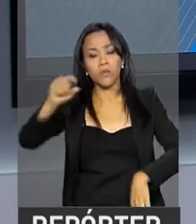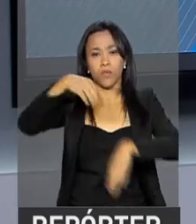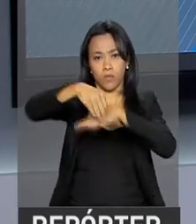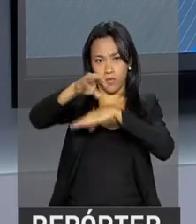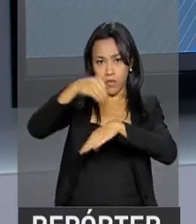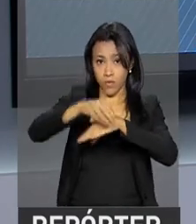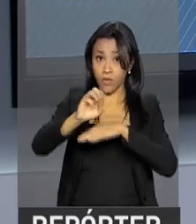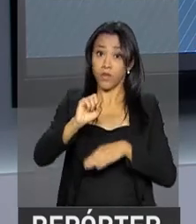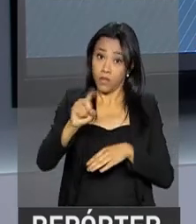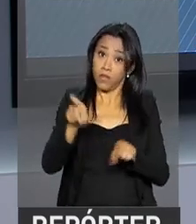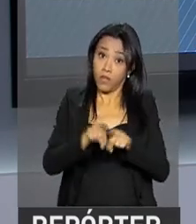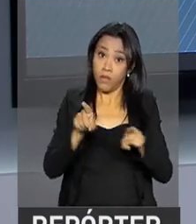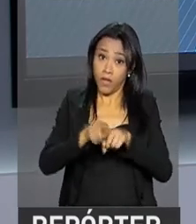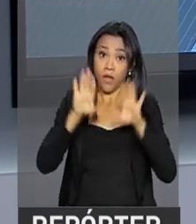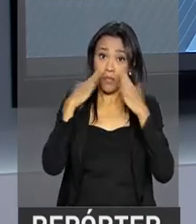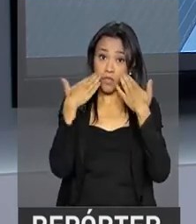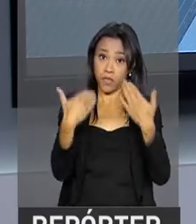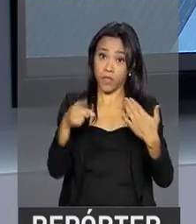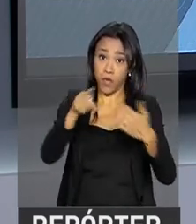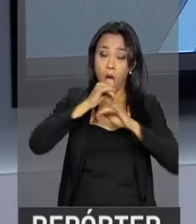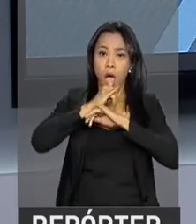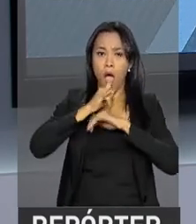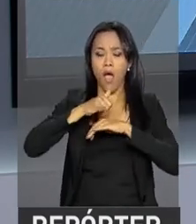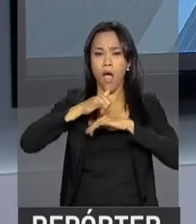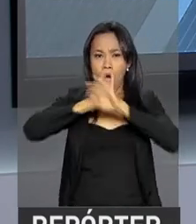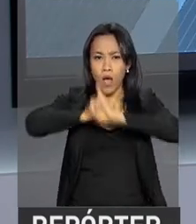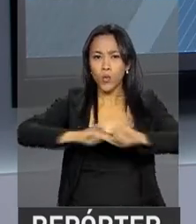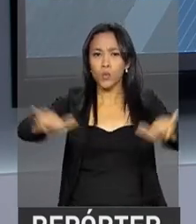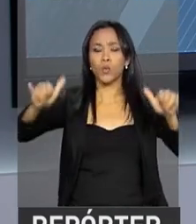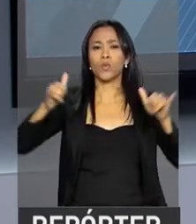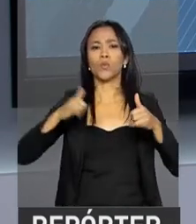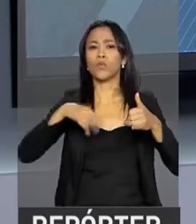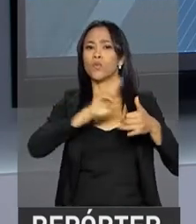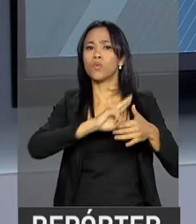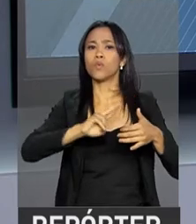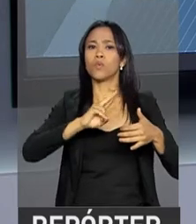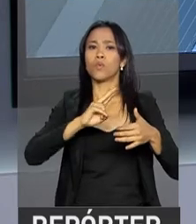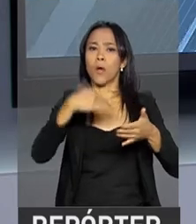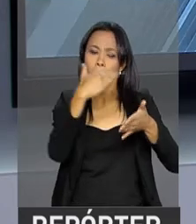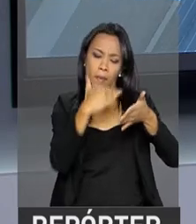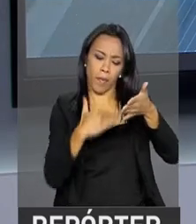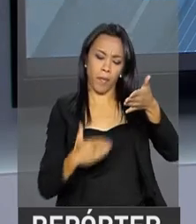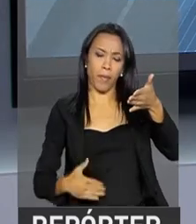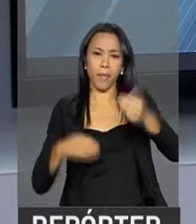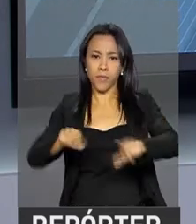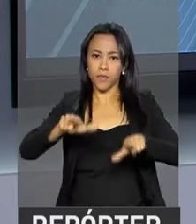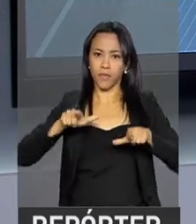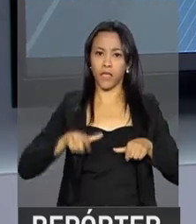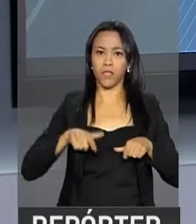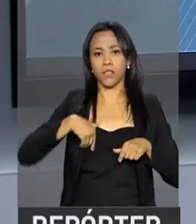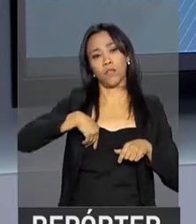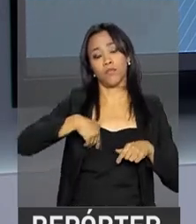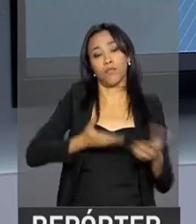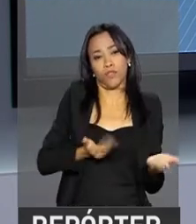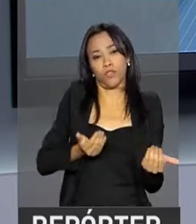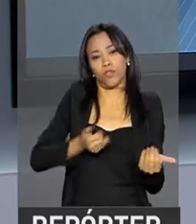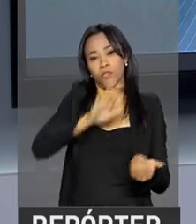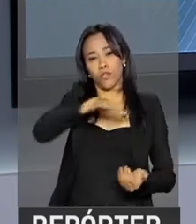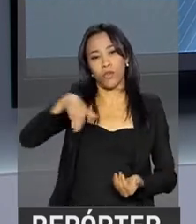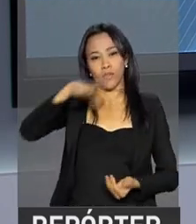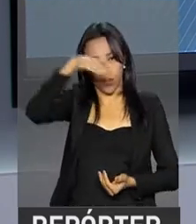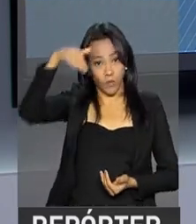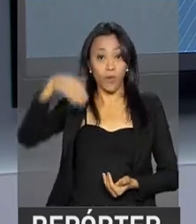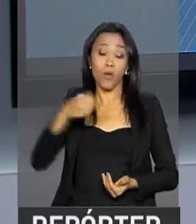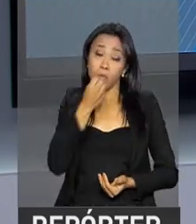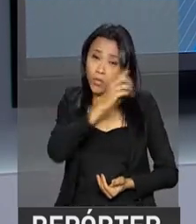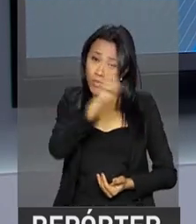informações ou com a transmissão ao vivo com o anúncio dos números do exame nacional para certificação de competências de jovens e adultos um bom